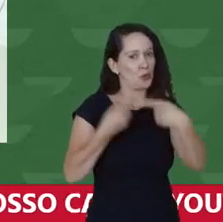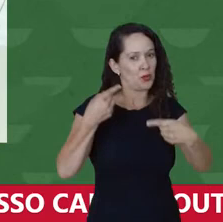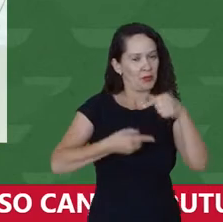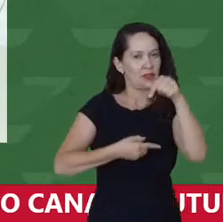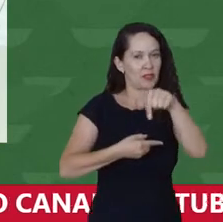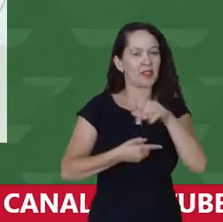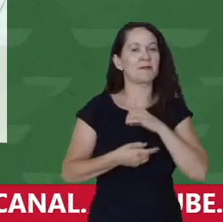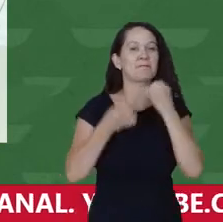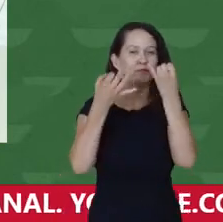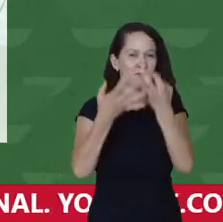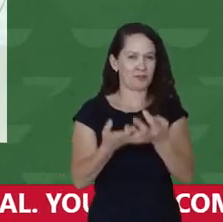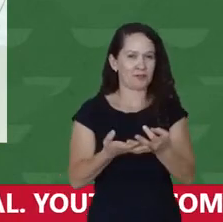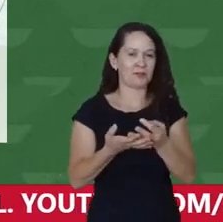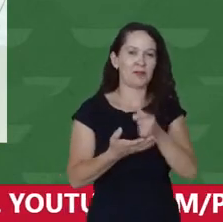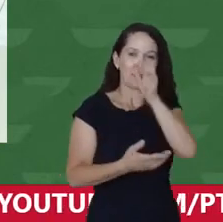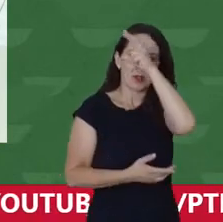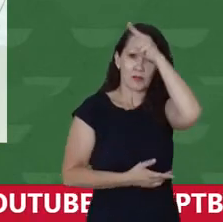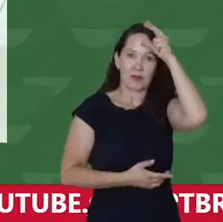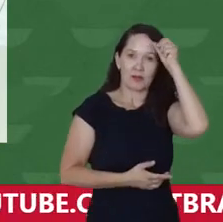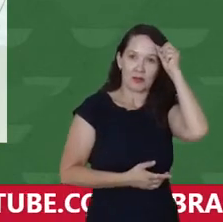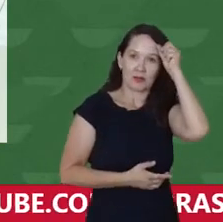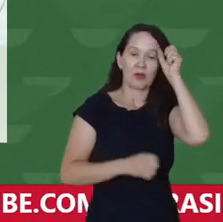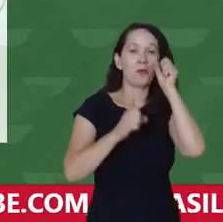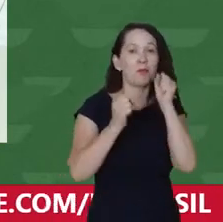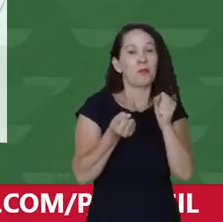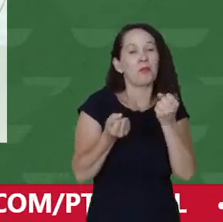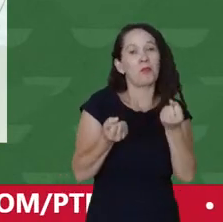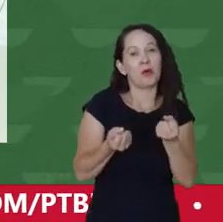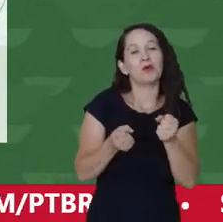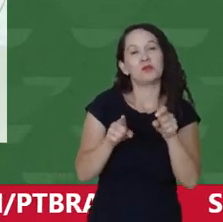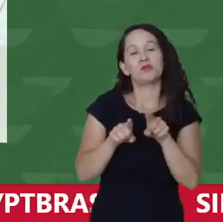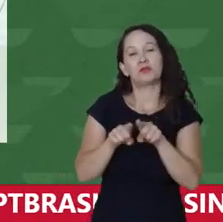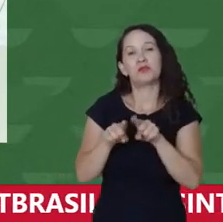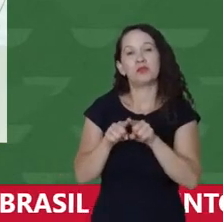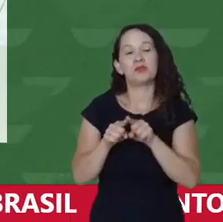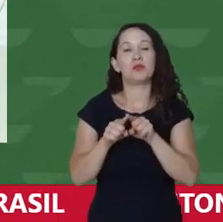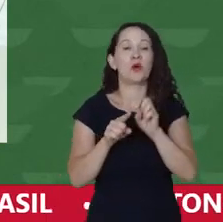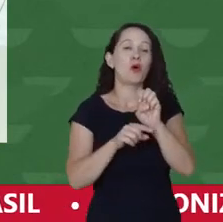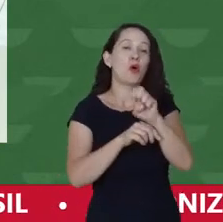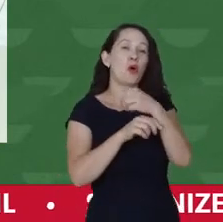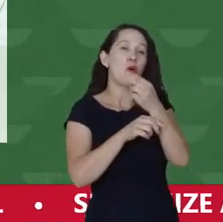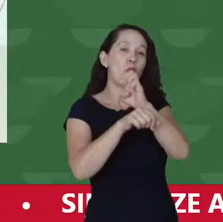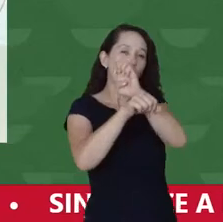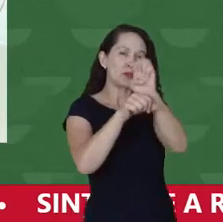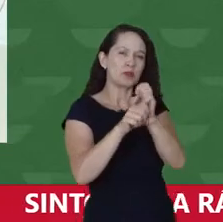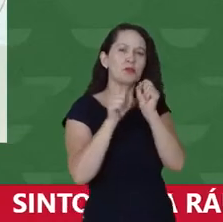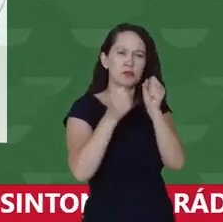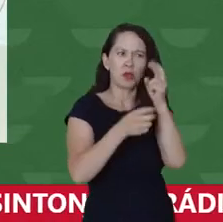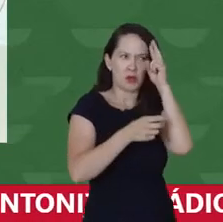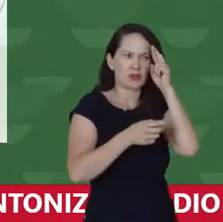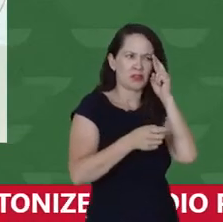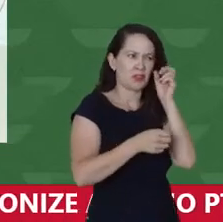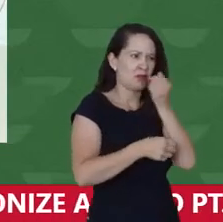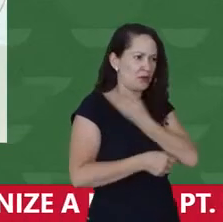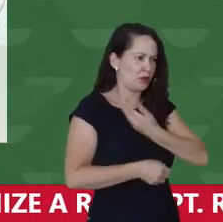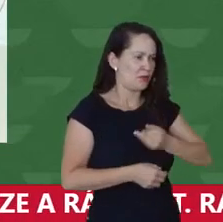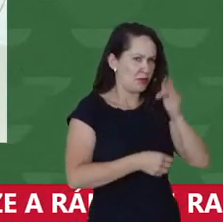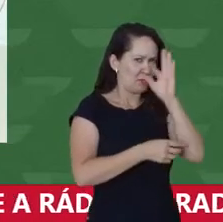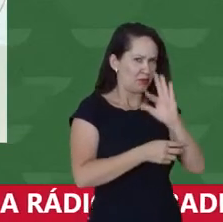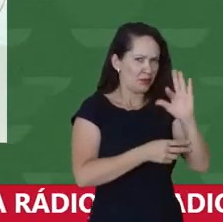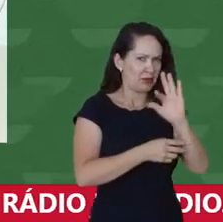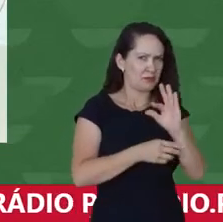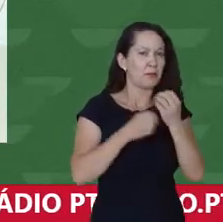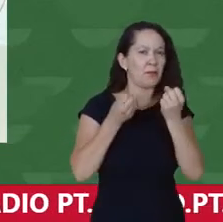debates, que a prefeitura ela pode, ou o governo do estado também, Rosilene, pode fazer isso, o governo federal, eles